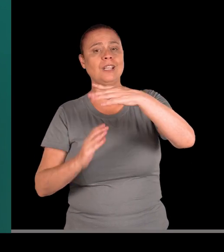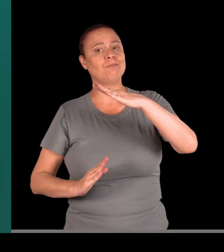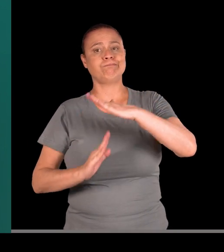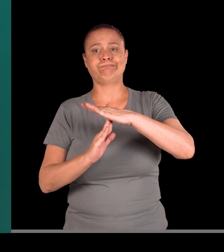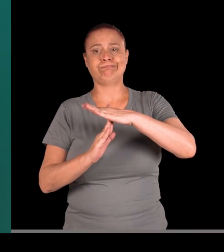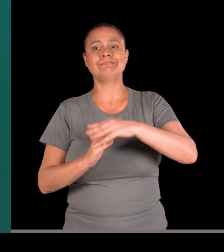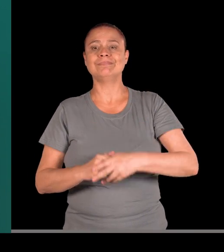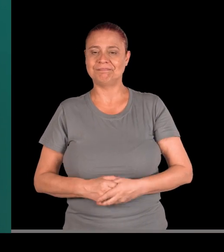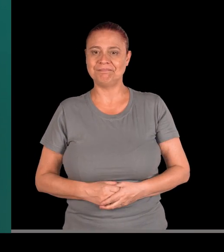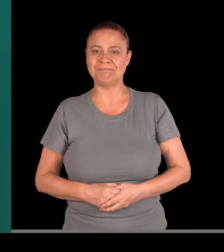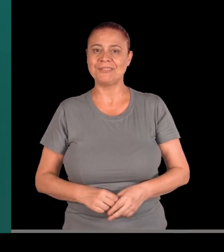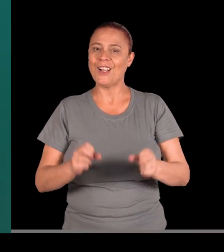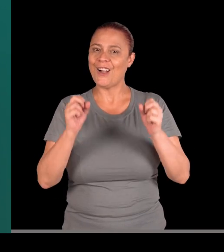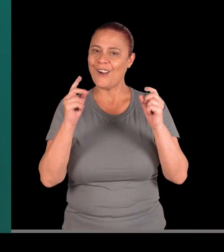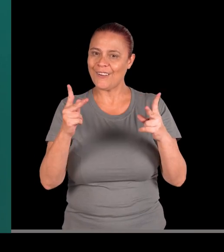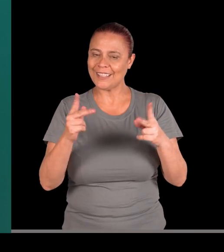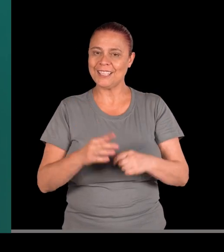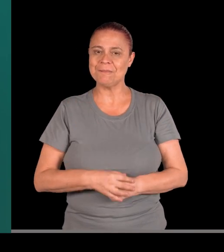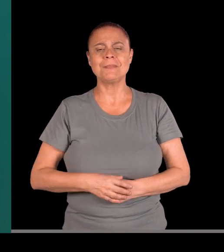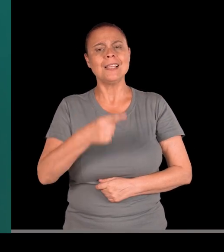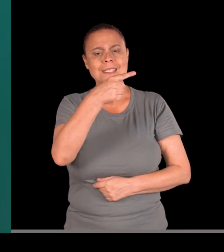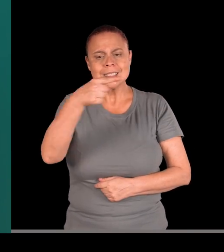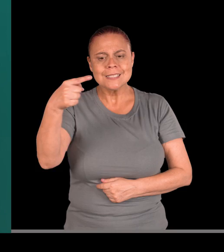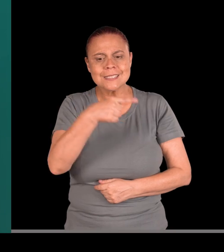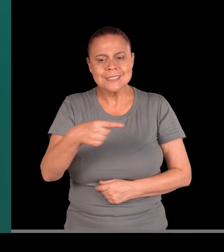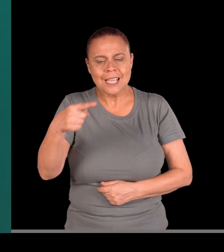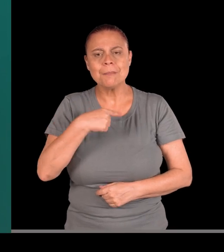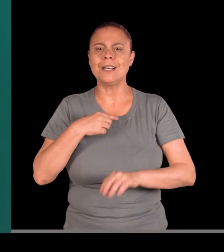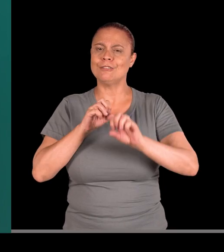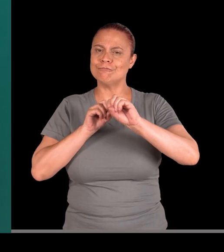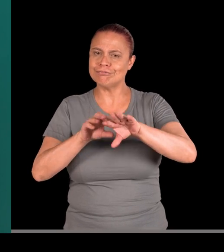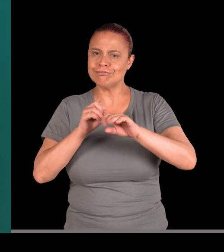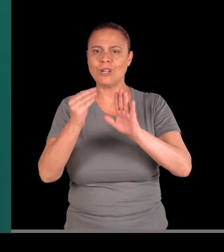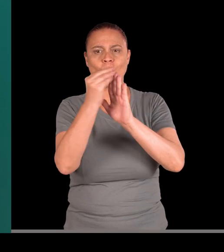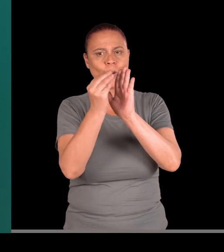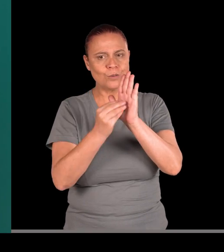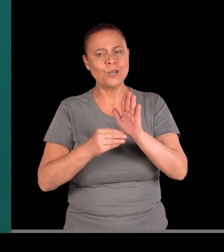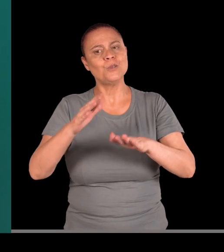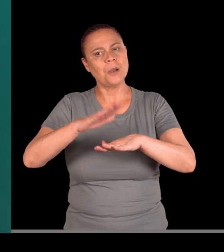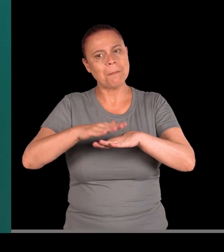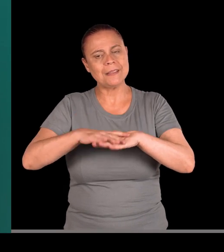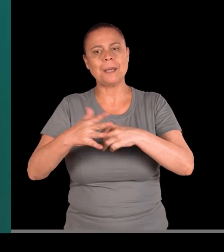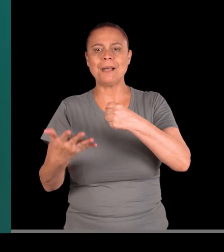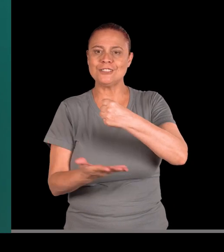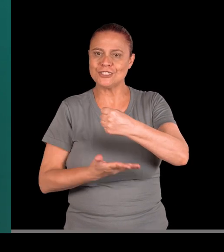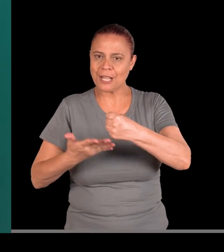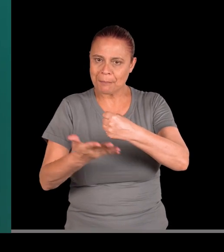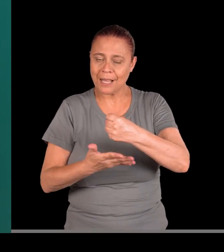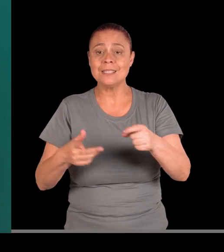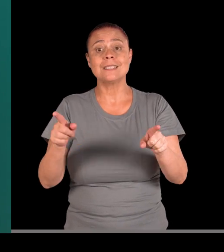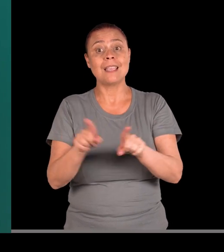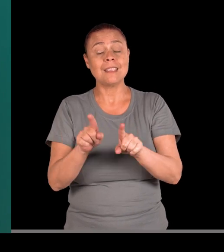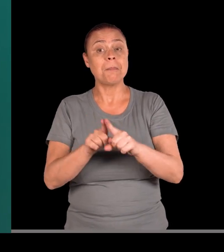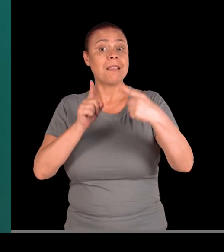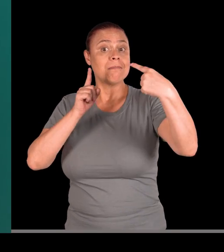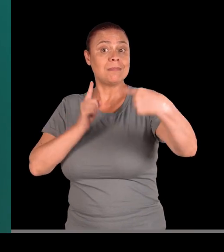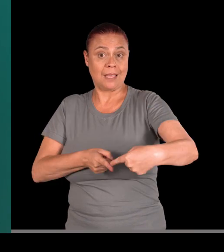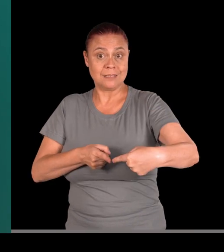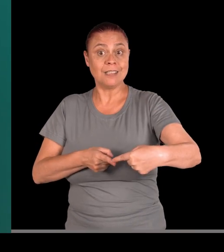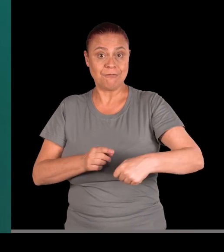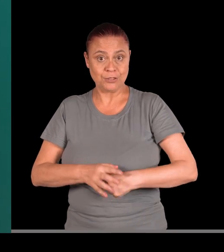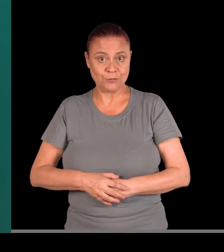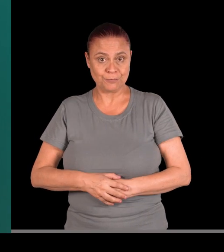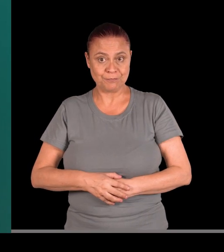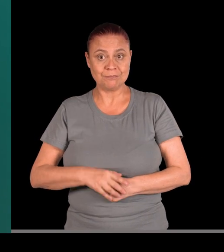é o resultado. Bom, pessoal, toda semana eu trago um conteúdo da matemática básica e trago também um